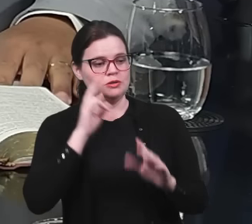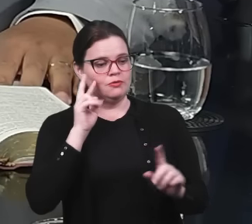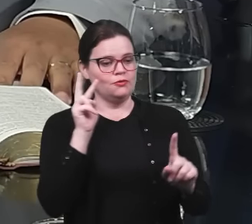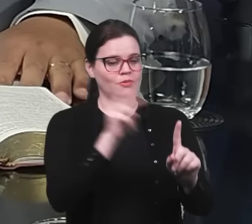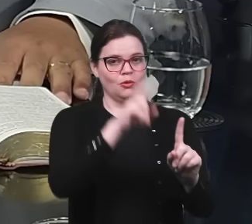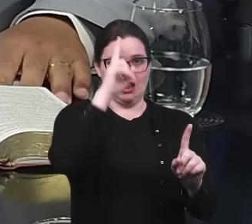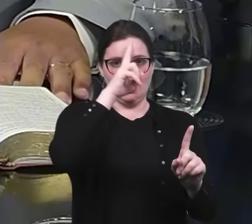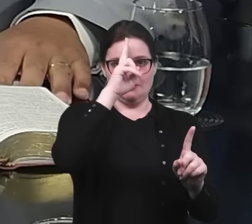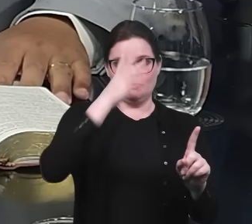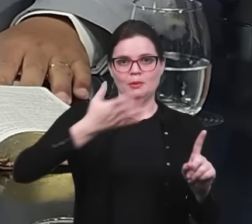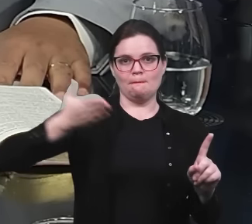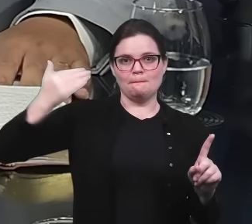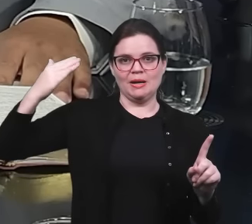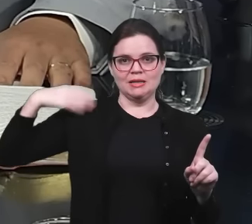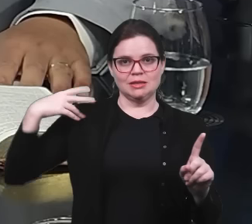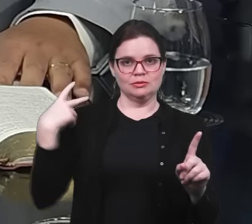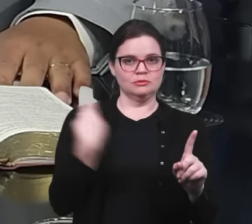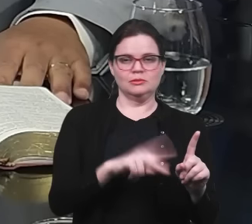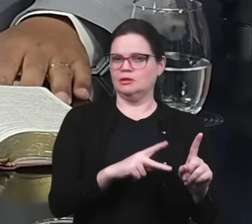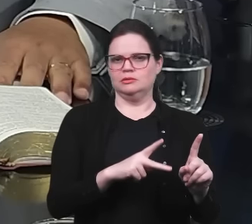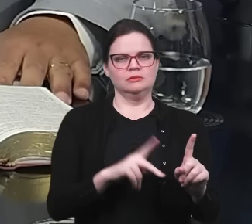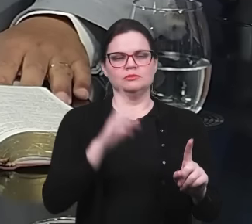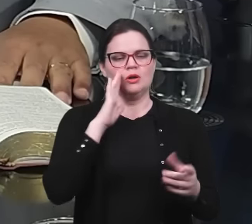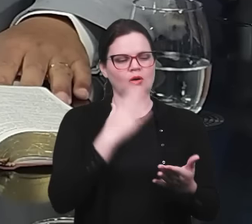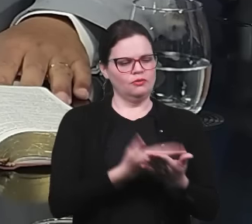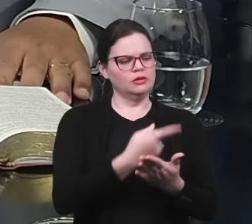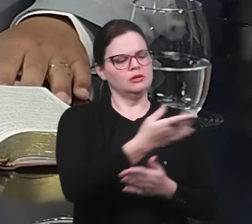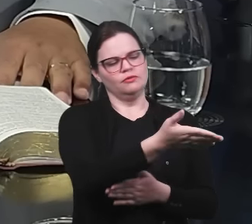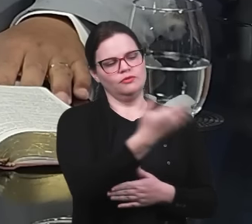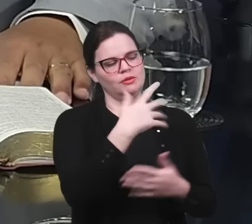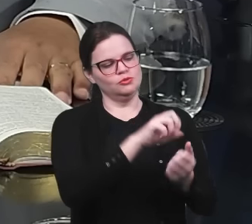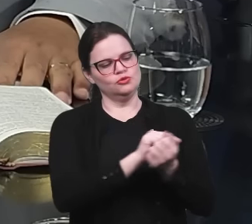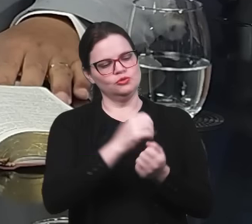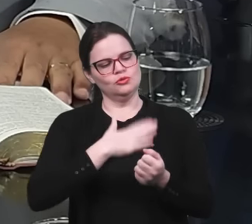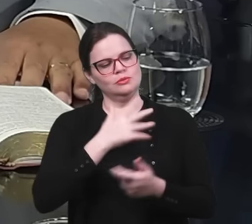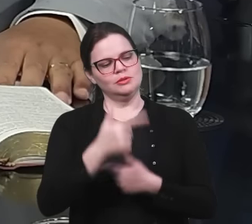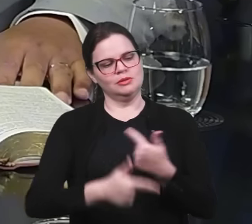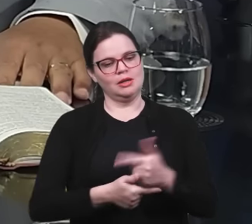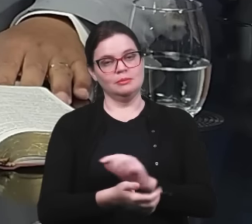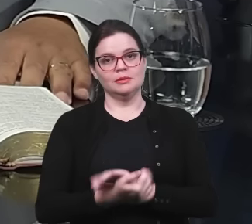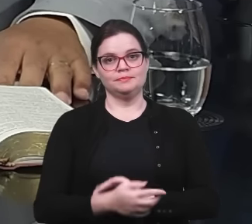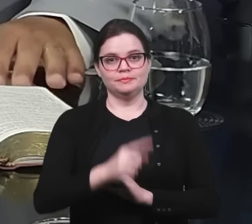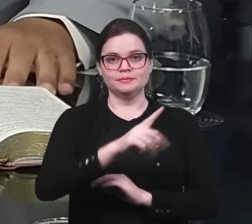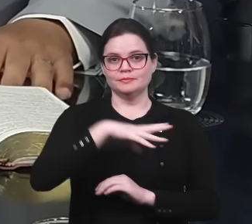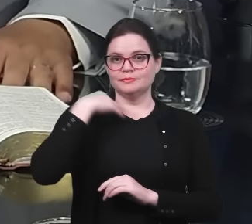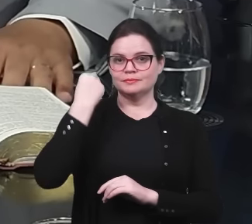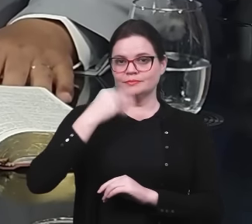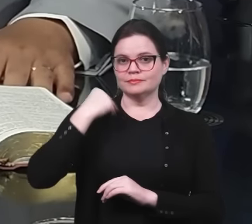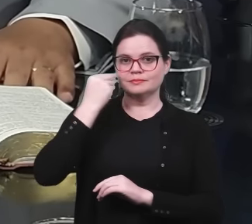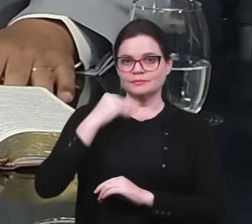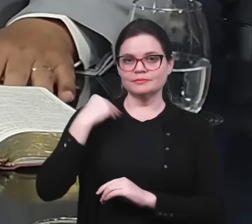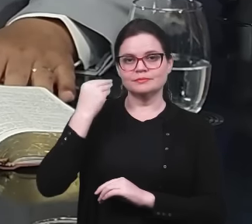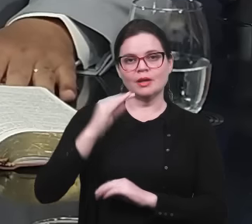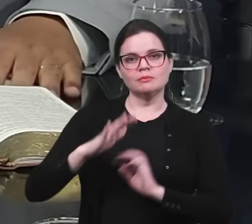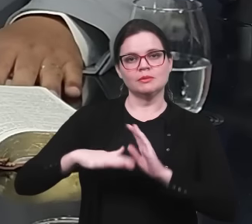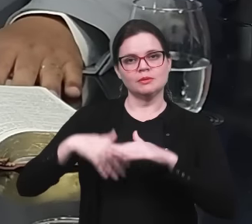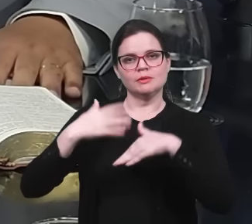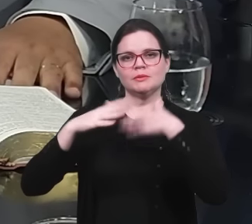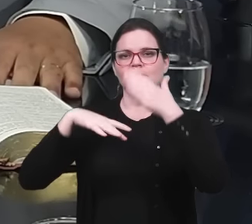nele e falou: a partir de agora você vai trabalhar para mim. Glória a Deus. E nas experiências que ele foi tendo, ele foi sendo